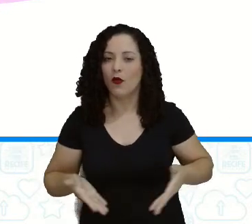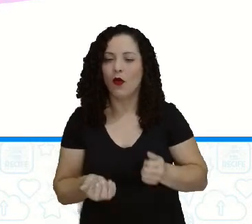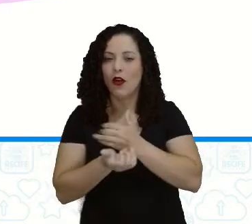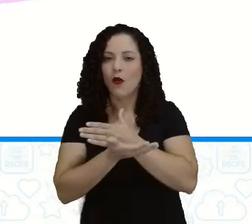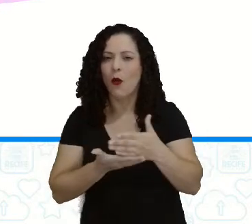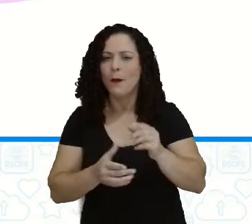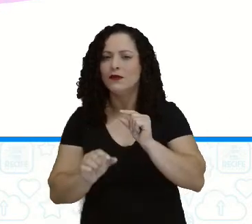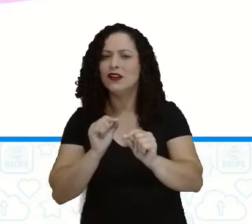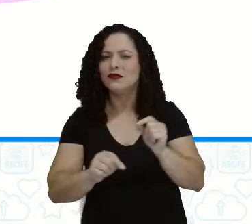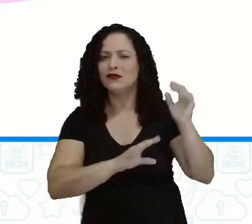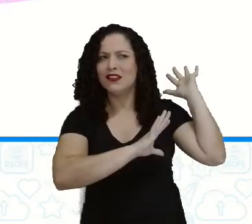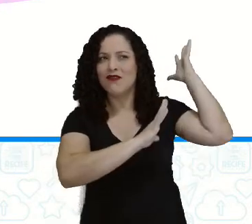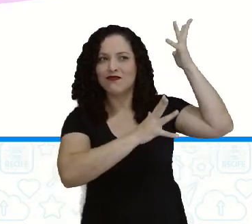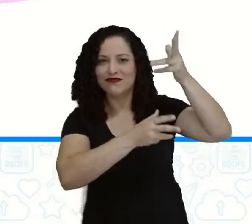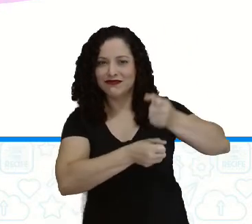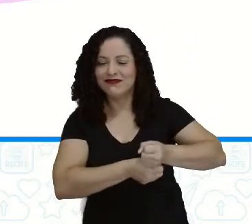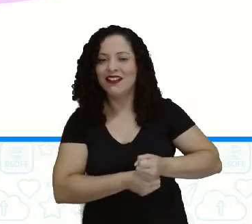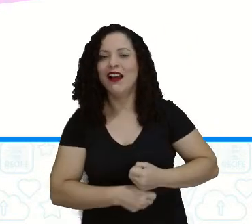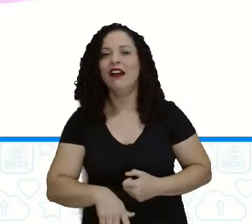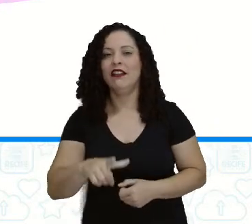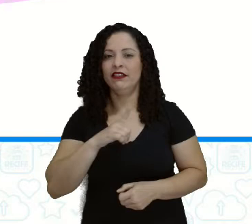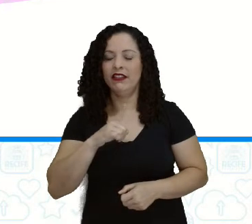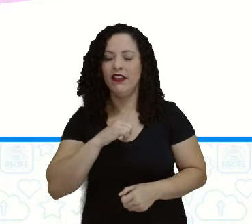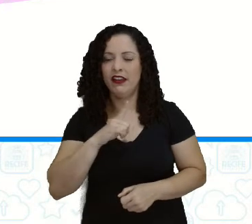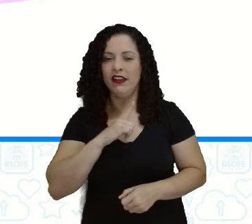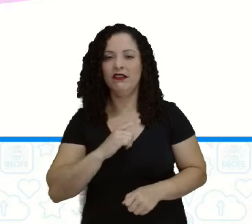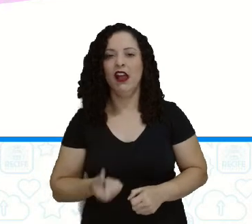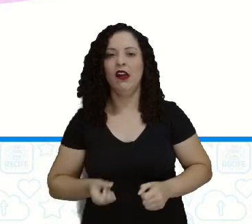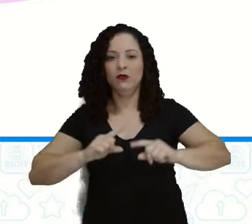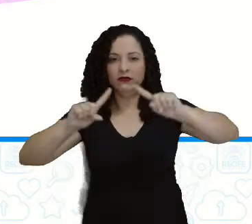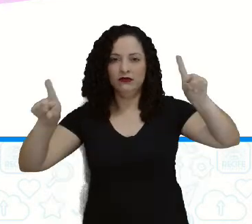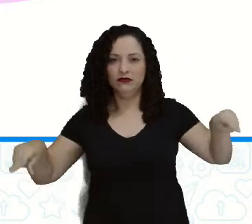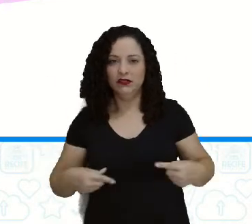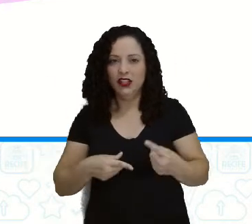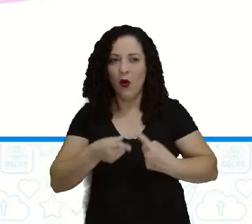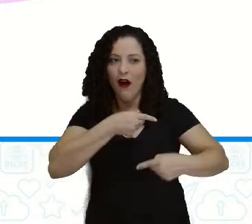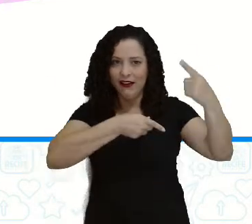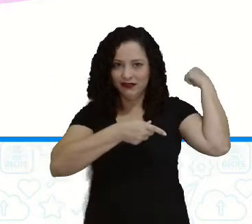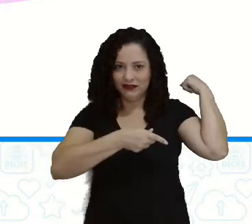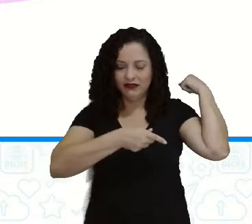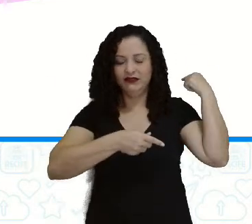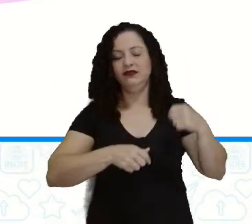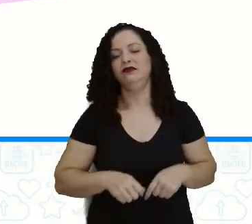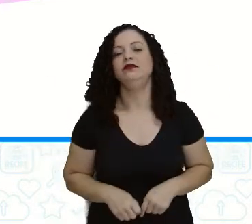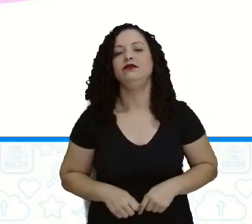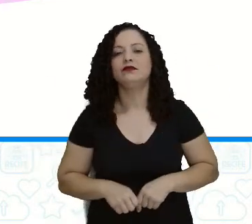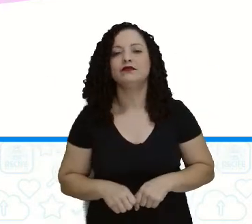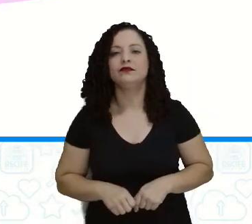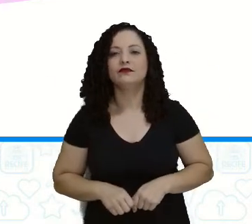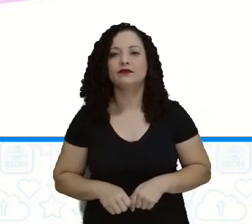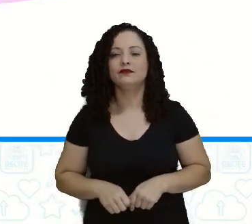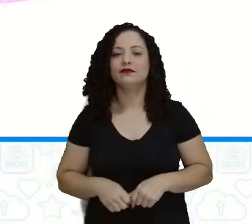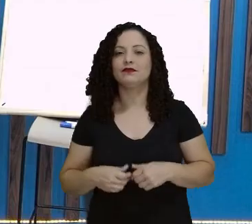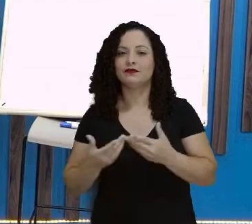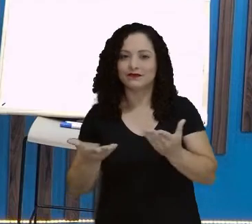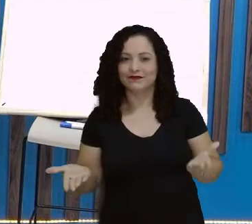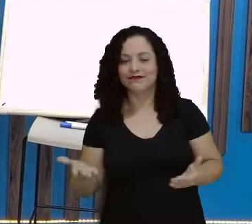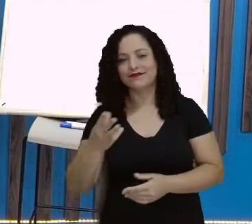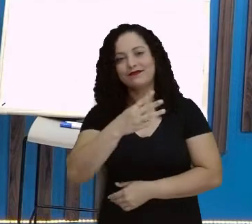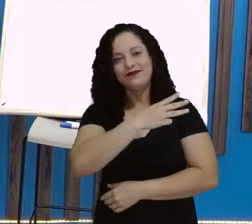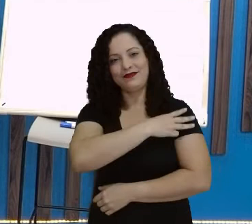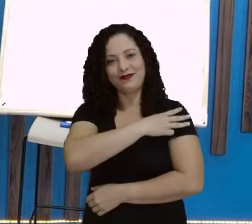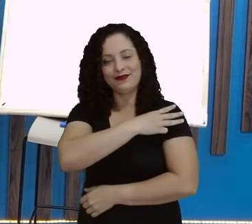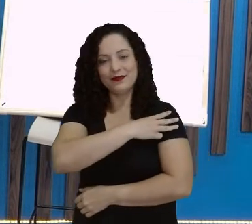um resgate sempre do desafio que eu deixo para vocês no final das aulas. E aí a turminha do terceiro